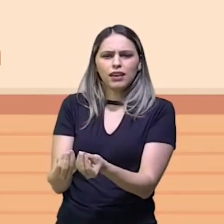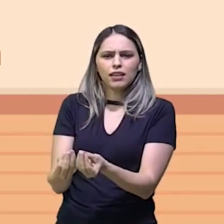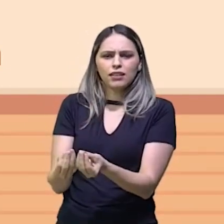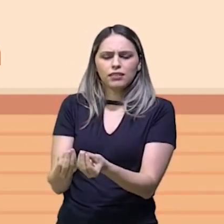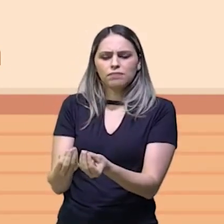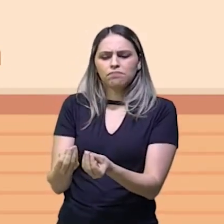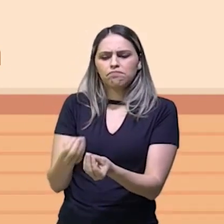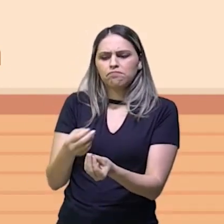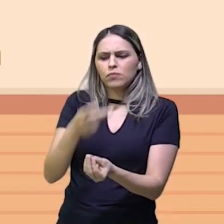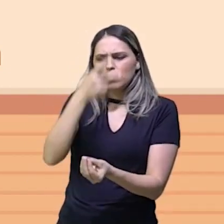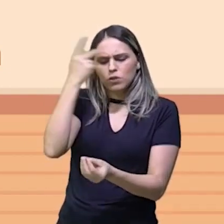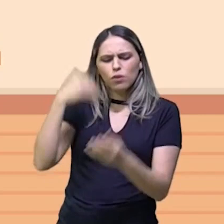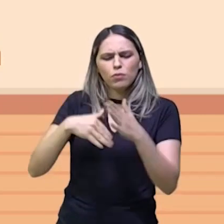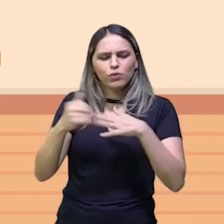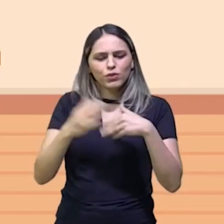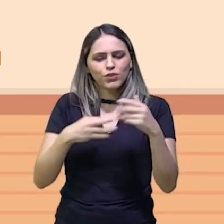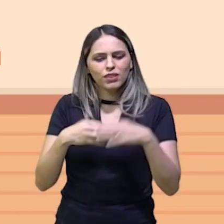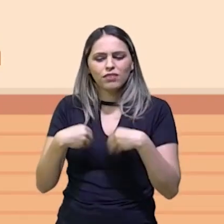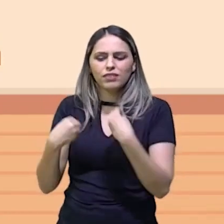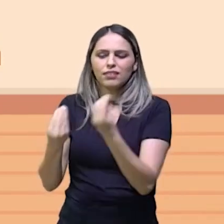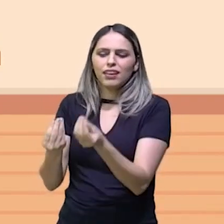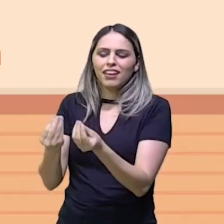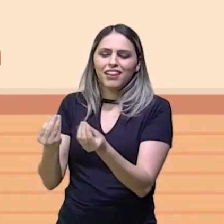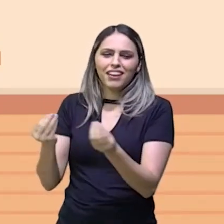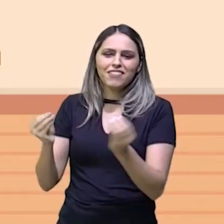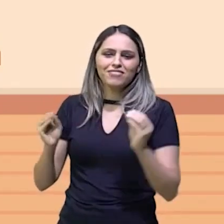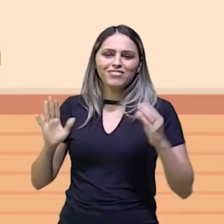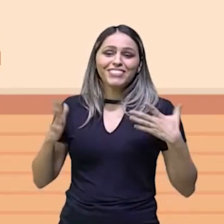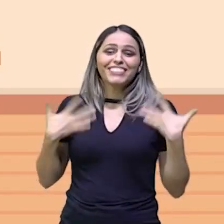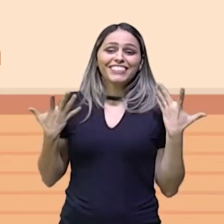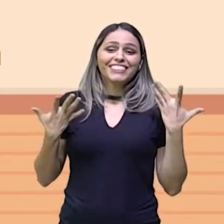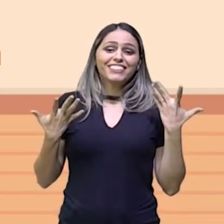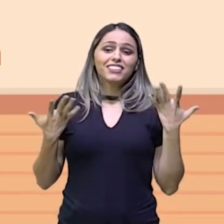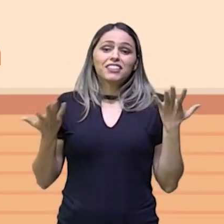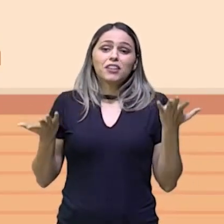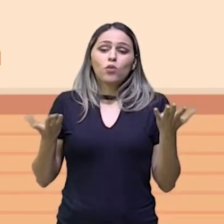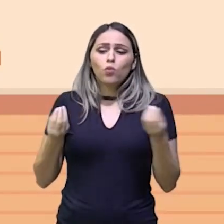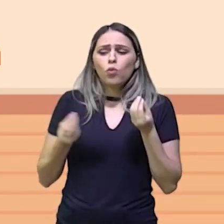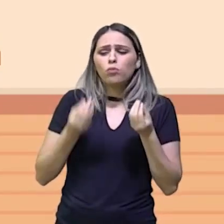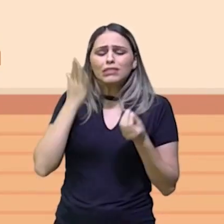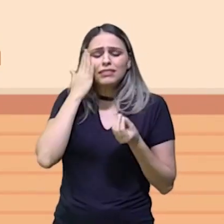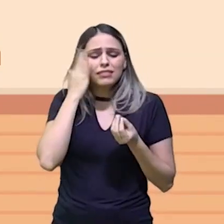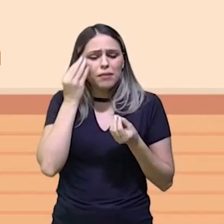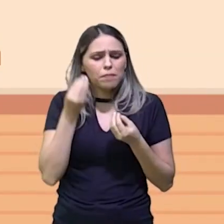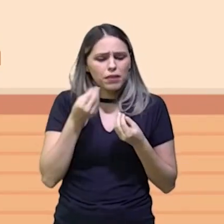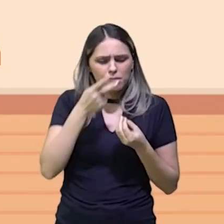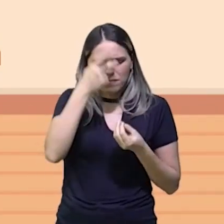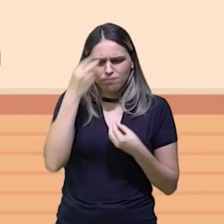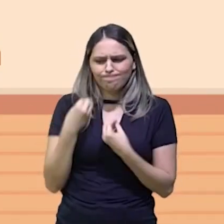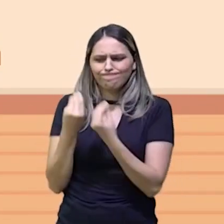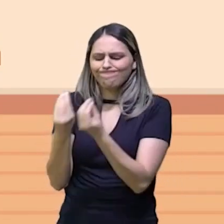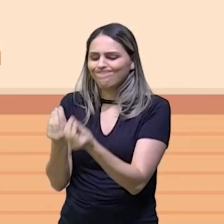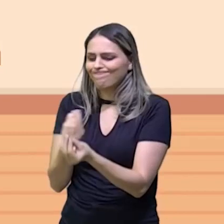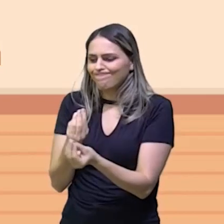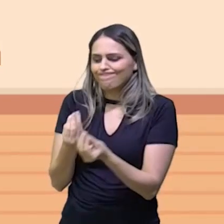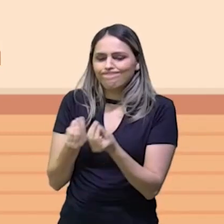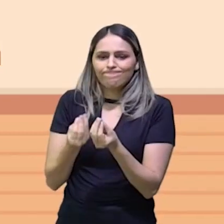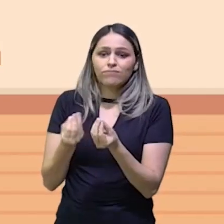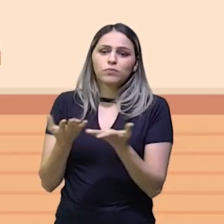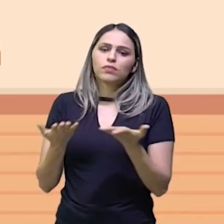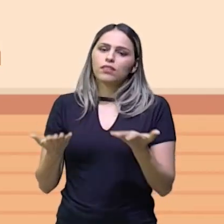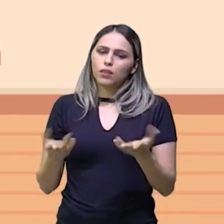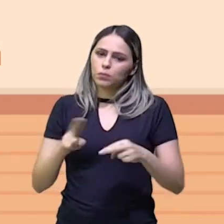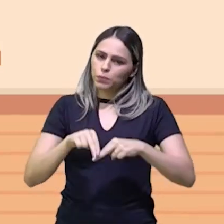quiser dar para o carteiro fazer uma surpresa desta carta, como é que ele vai adivinhar para quem é que você quer entregar? Por isso